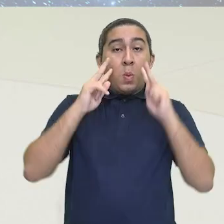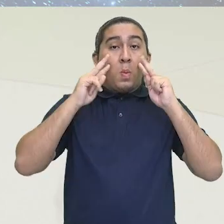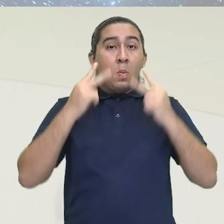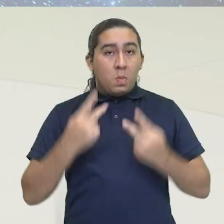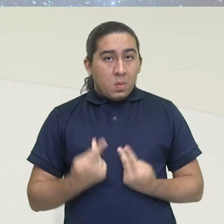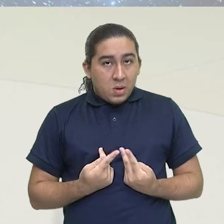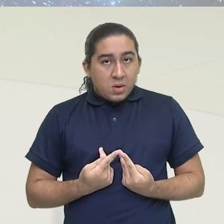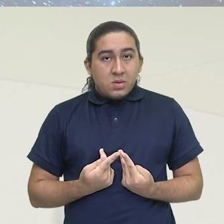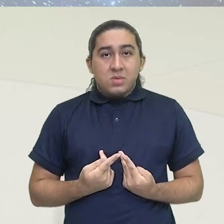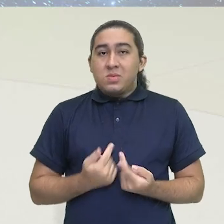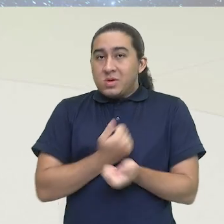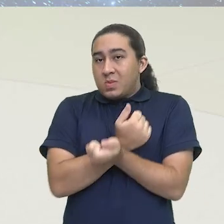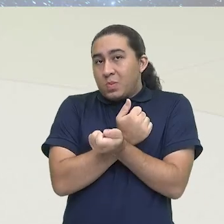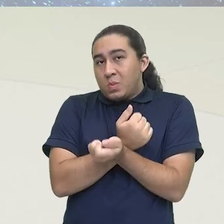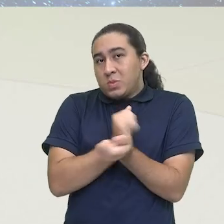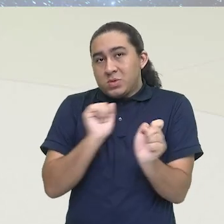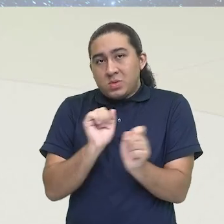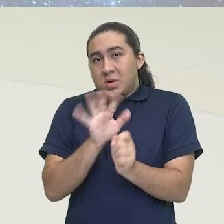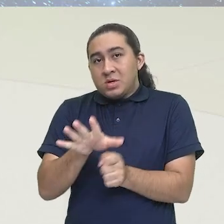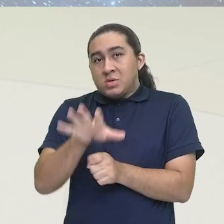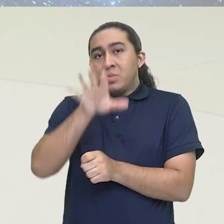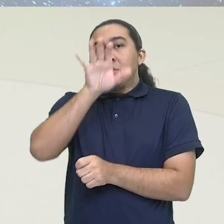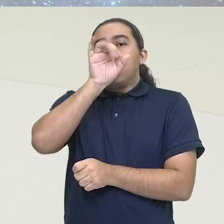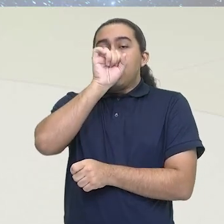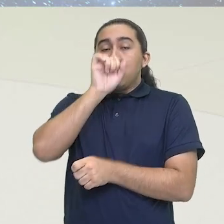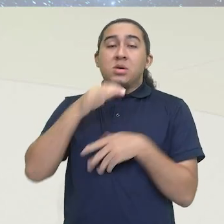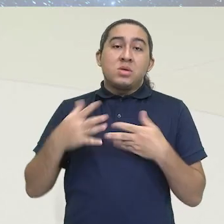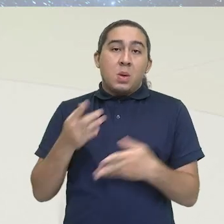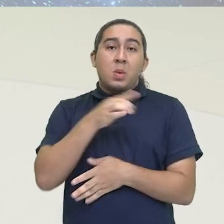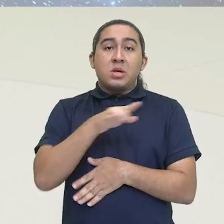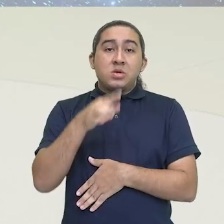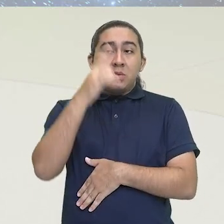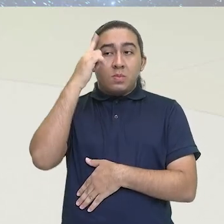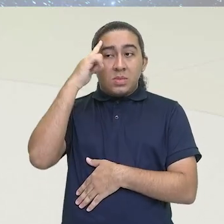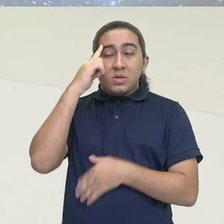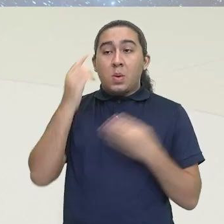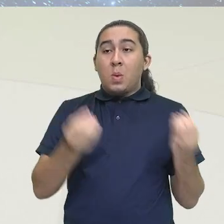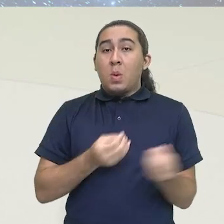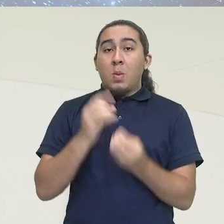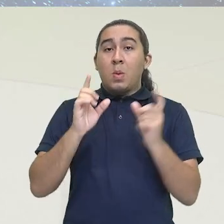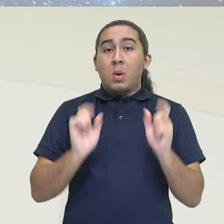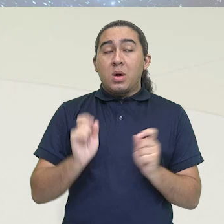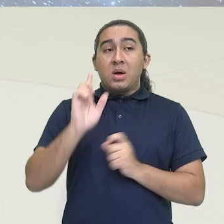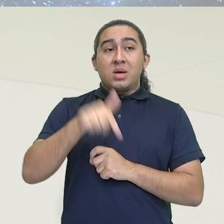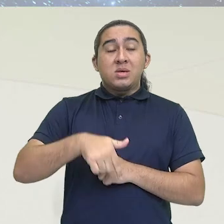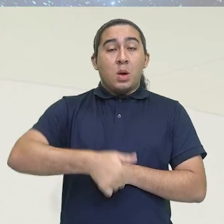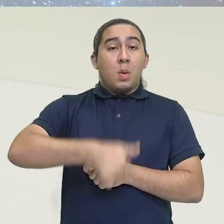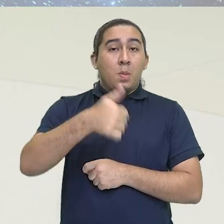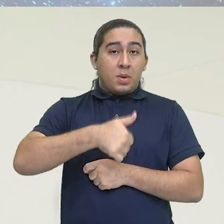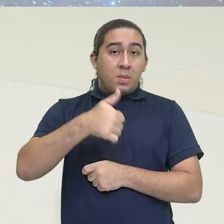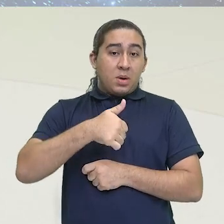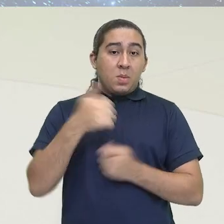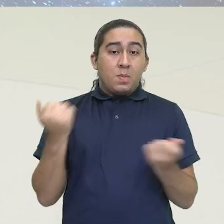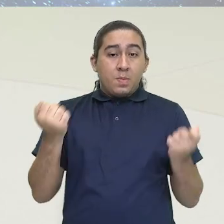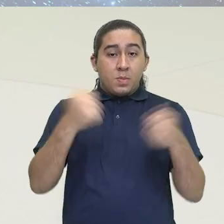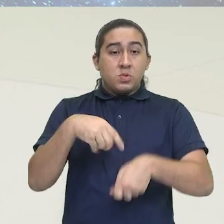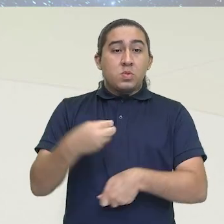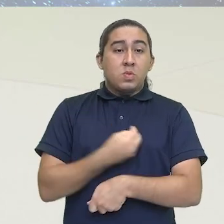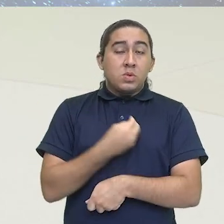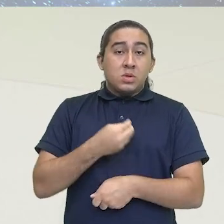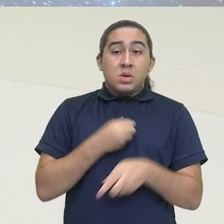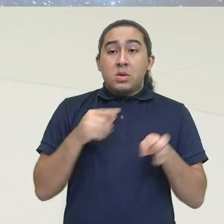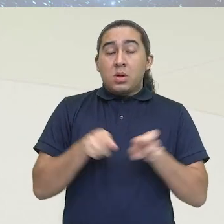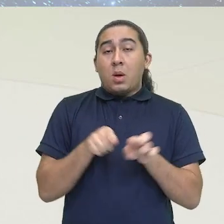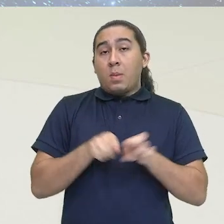possível respirar. Então, eles imaginaram de que forma esses primeiros seres poderiam viver e como